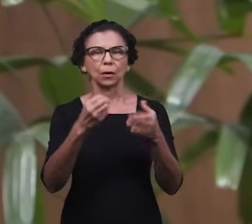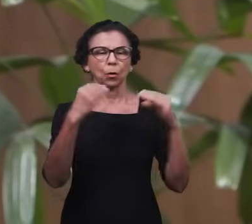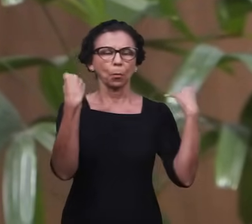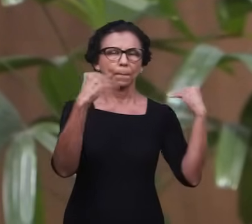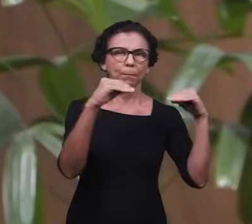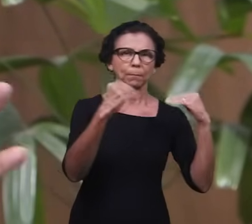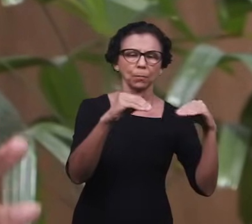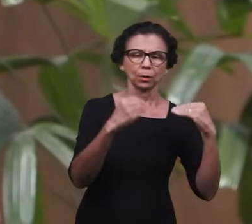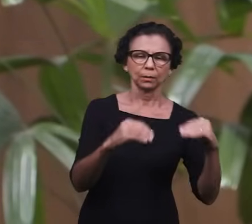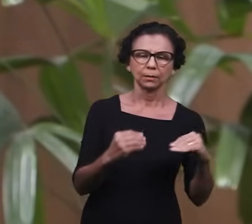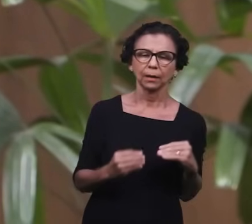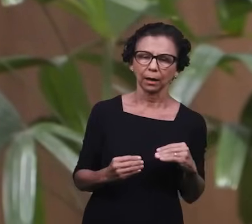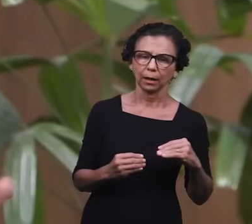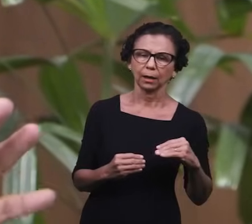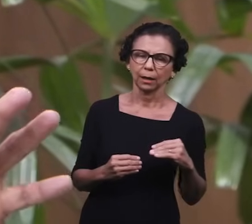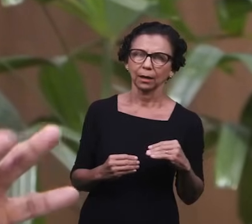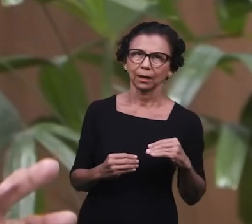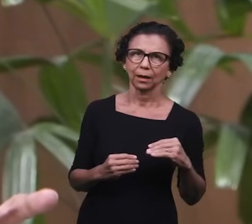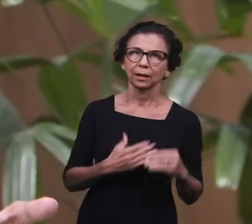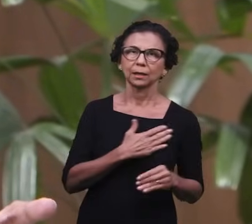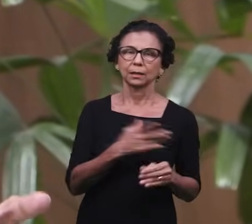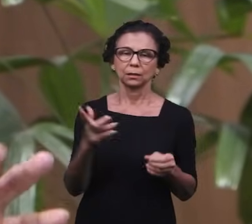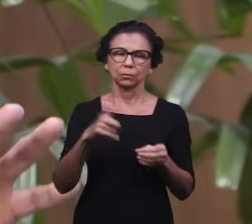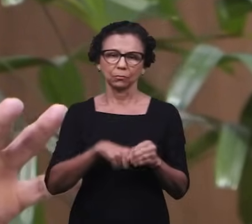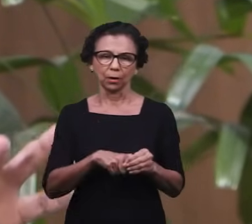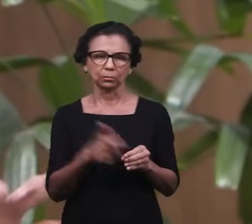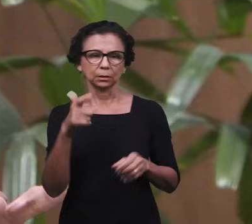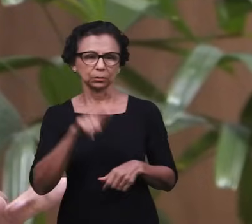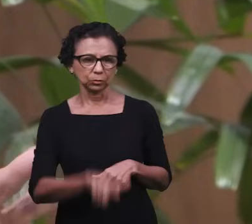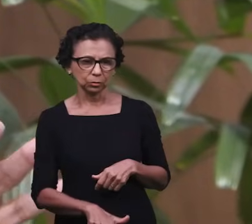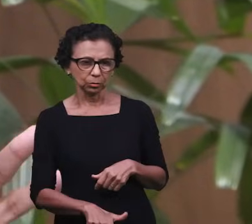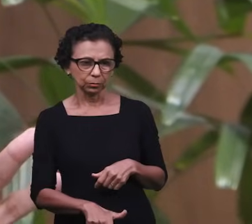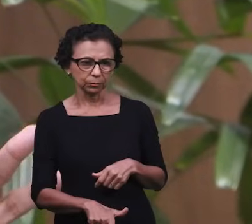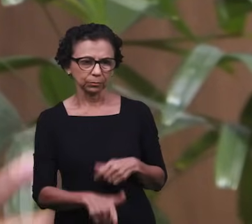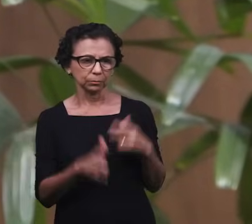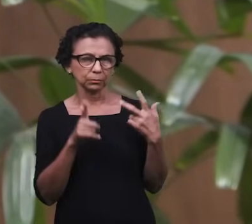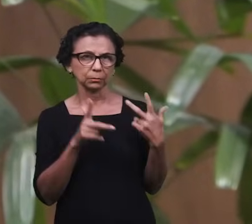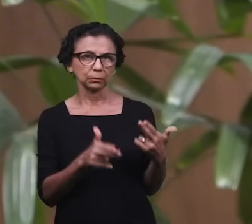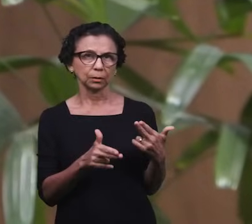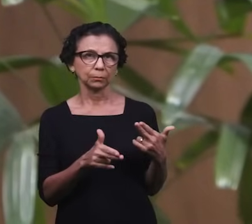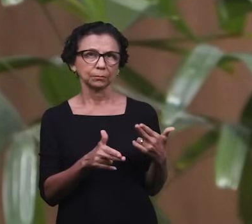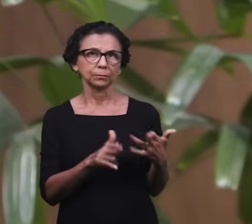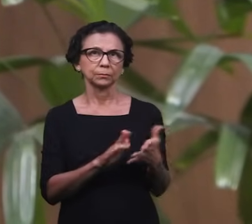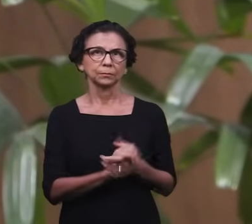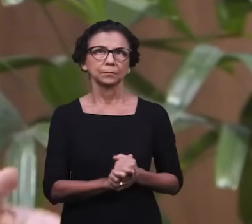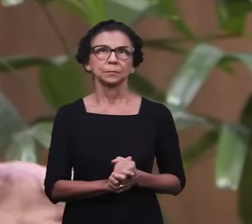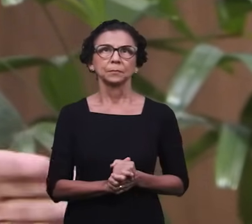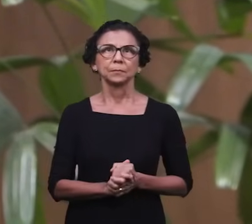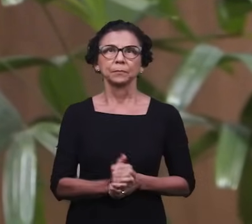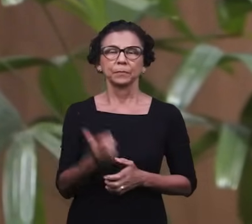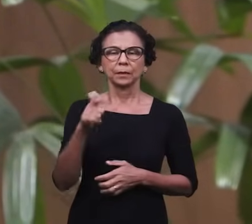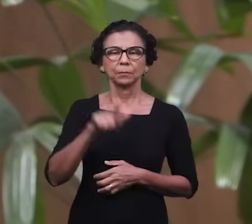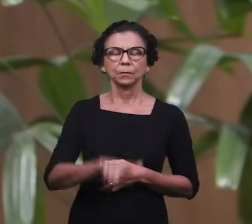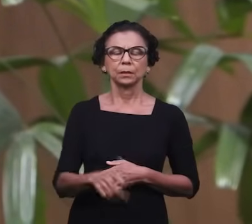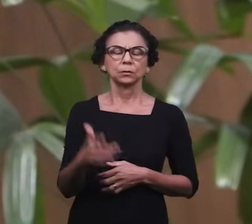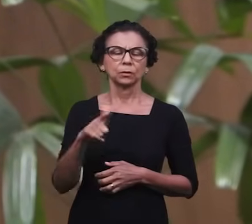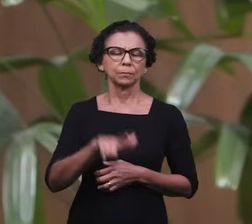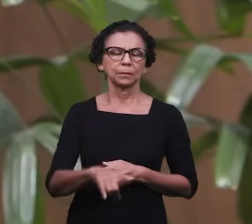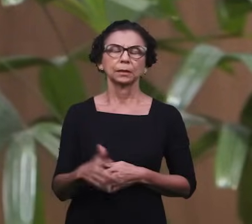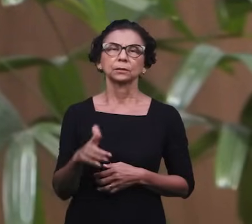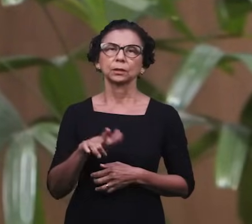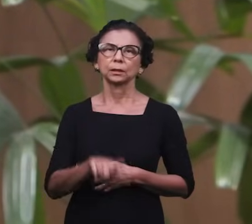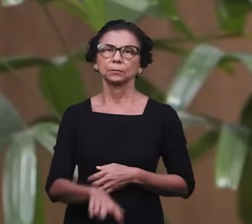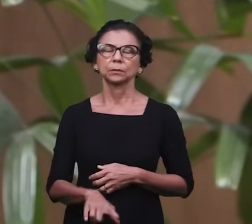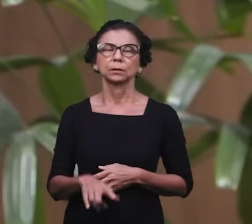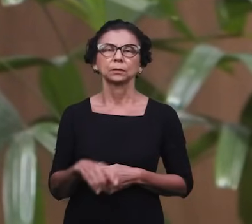vez. E depois, e depois, e depois. Entende? repetitivo e restrito a